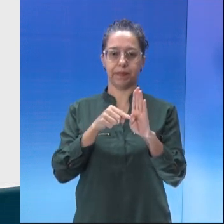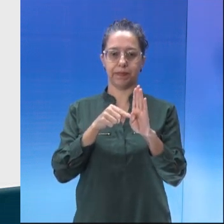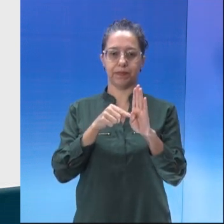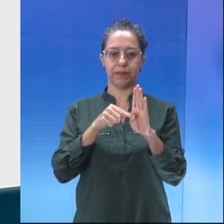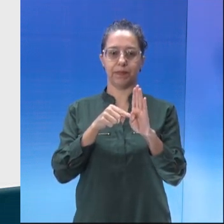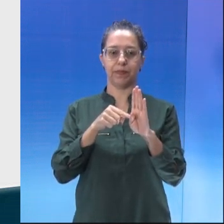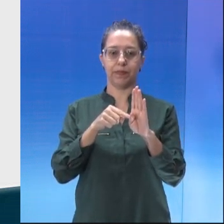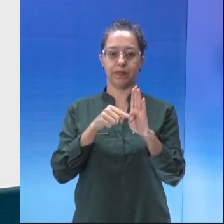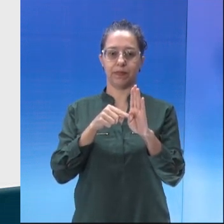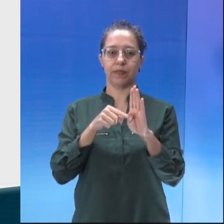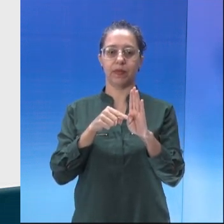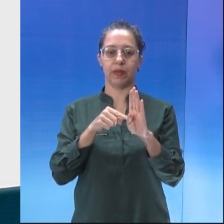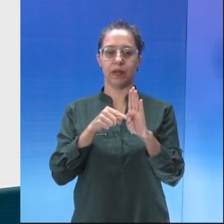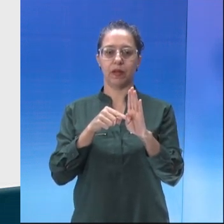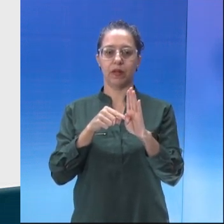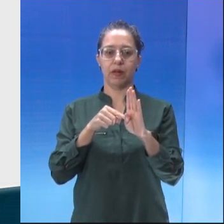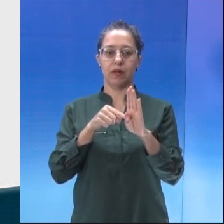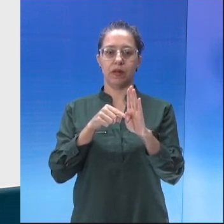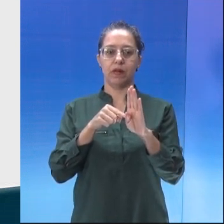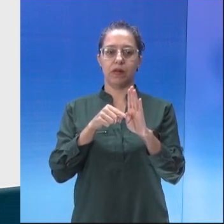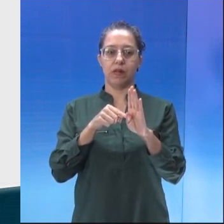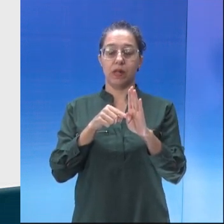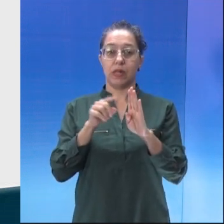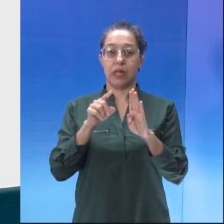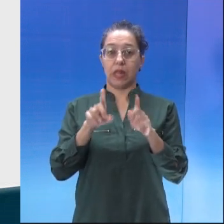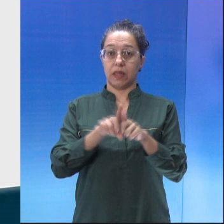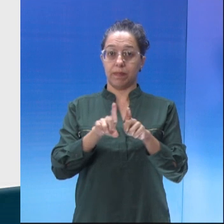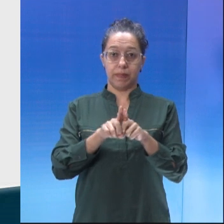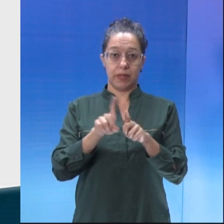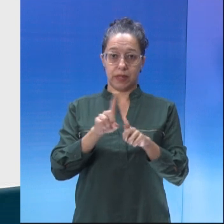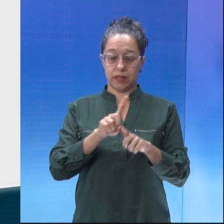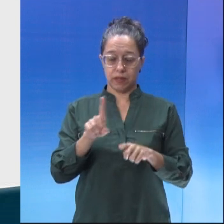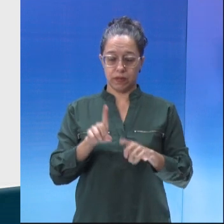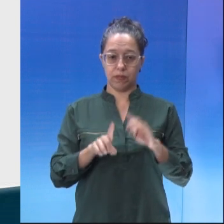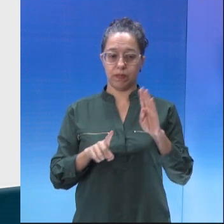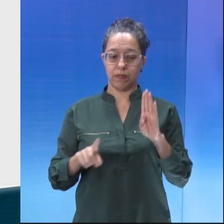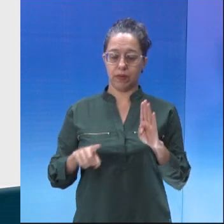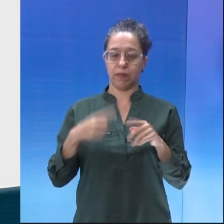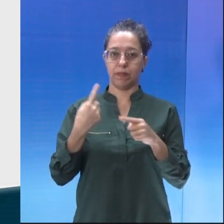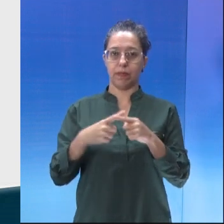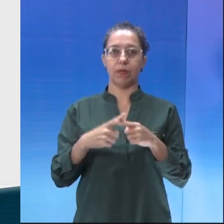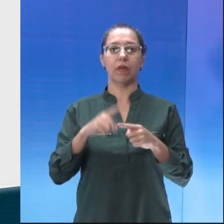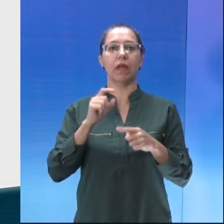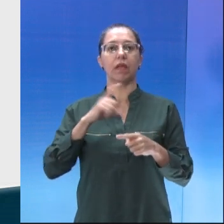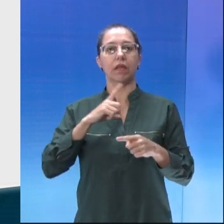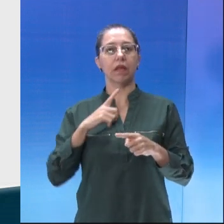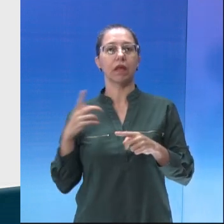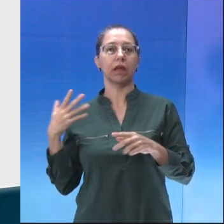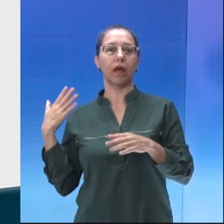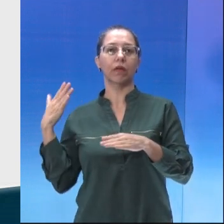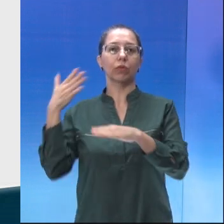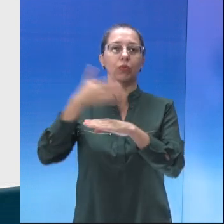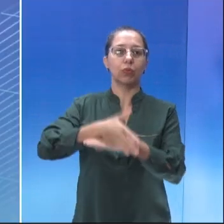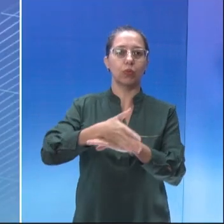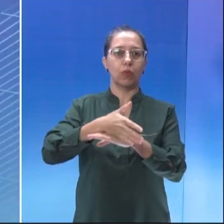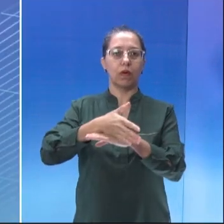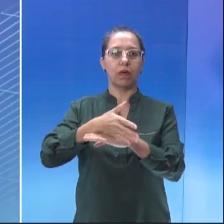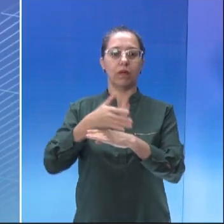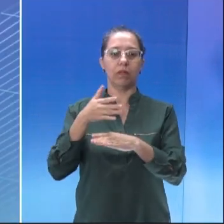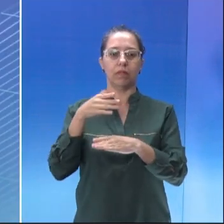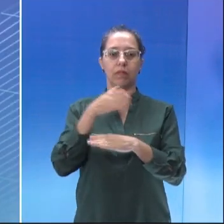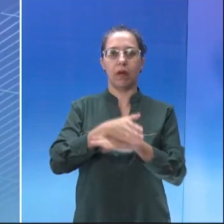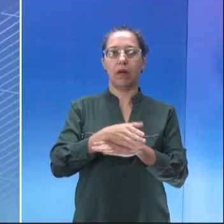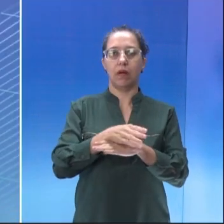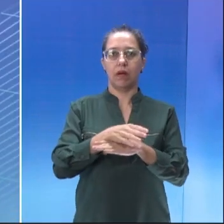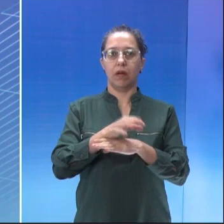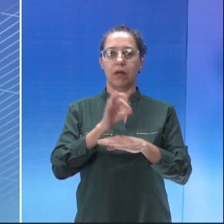antecipando a proteção do DNA? Não, ela atua normalmente como todo ciclo celular deve mandar. Em momento nenhum está falando ali que ela